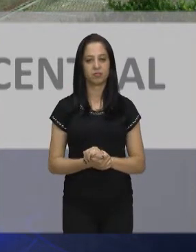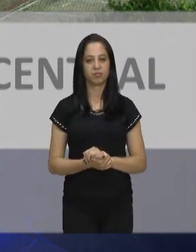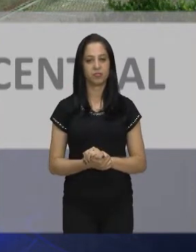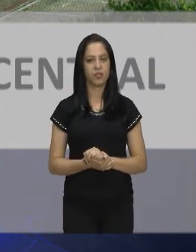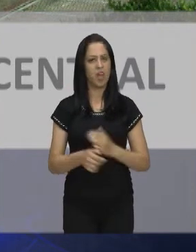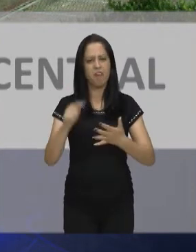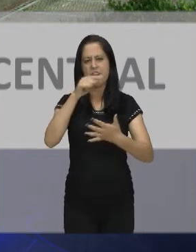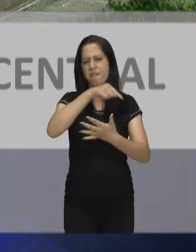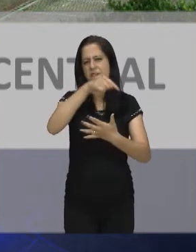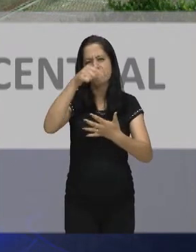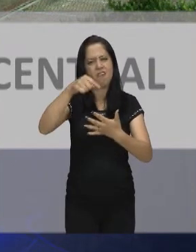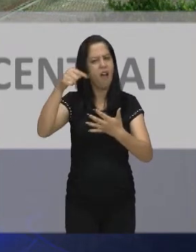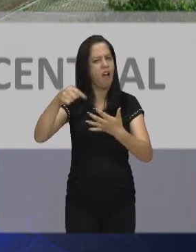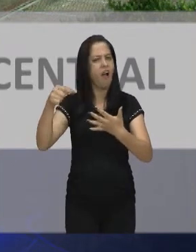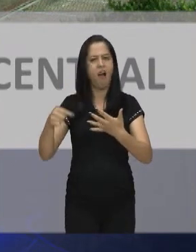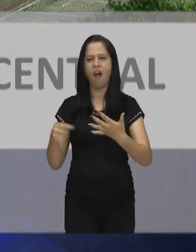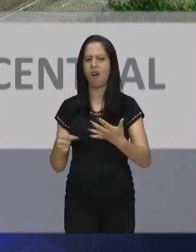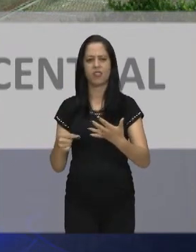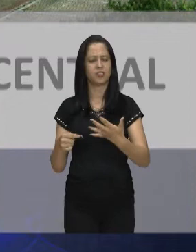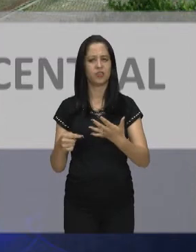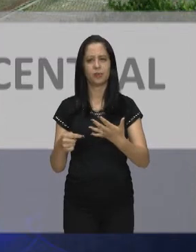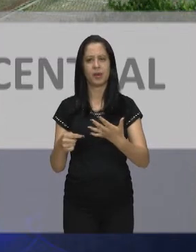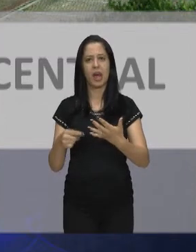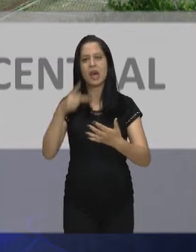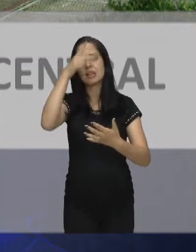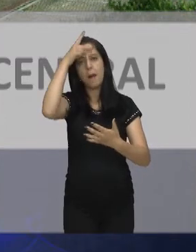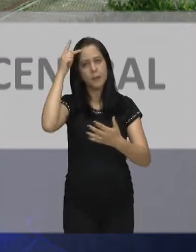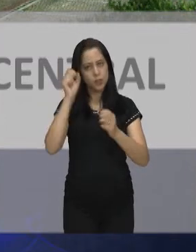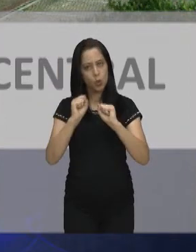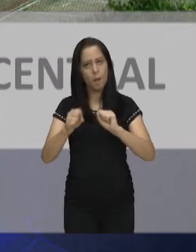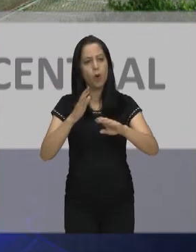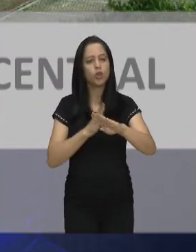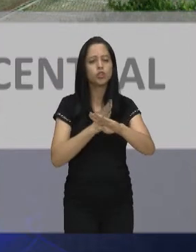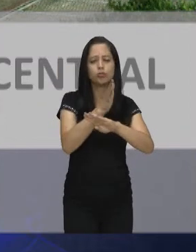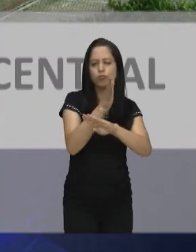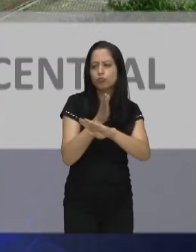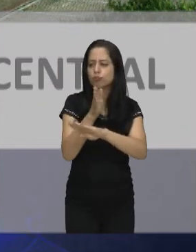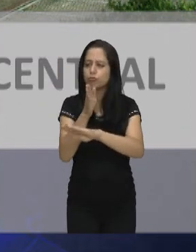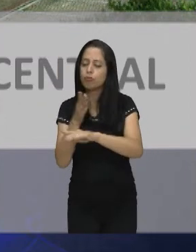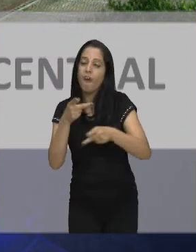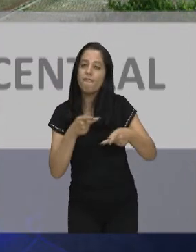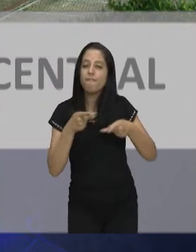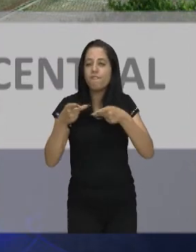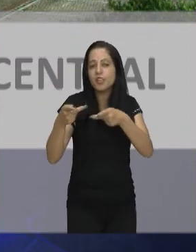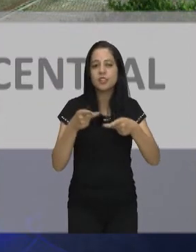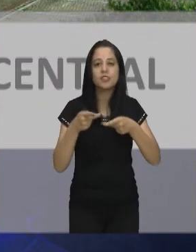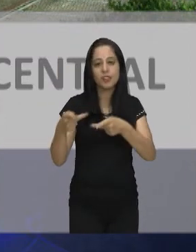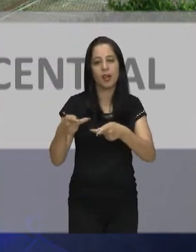Entre outras, que está sendo elaborado todo esse projeto. Lembrando,